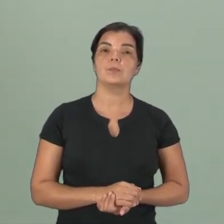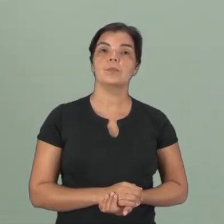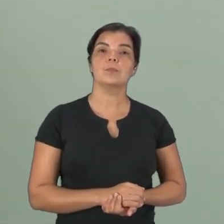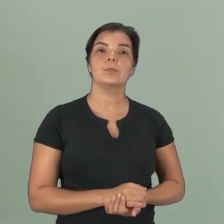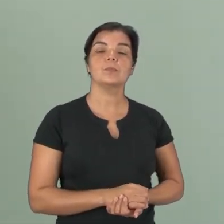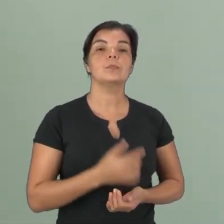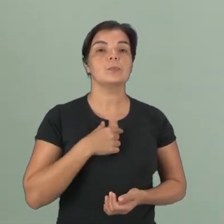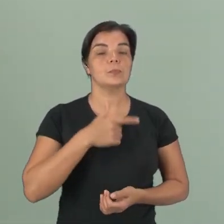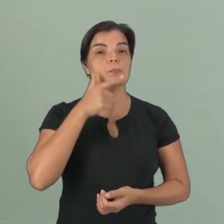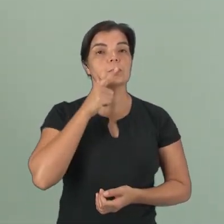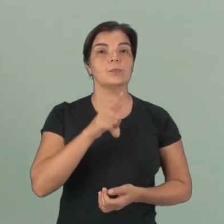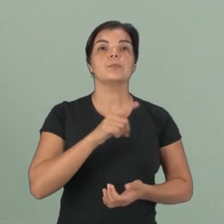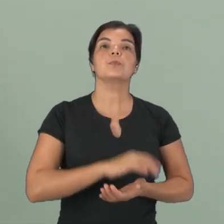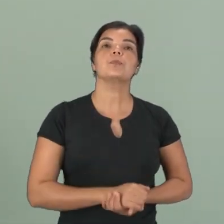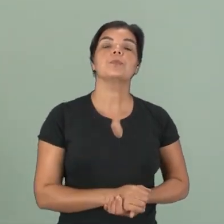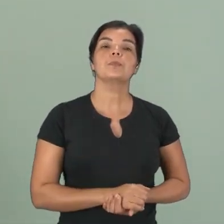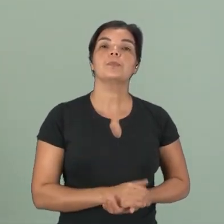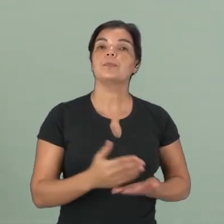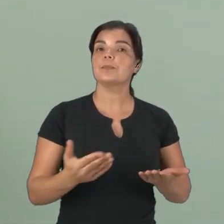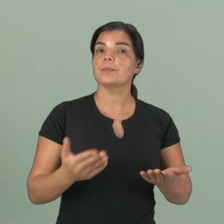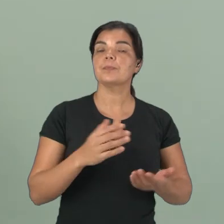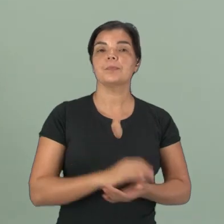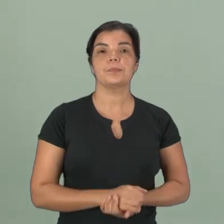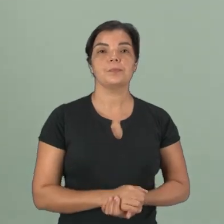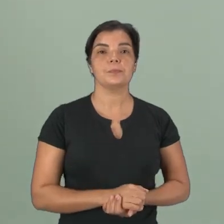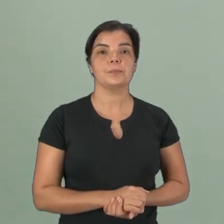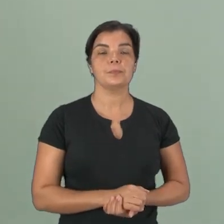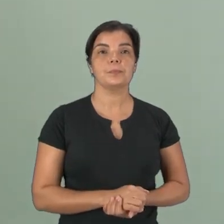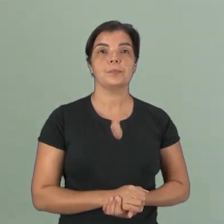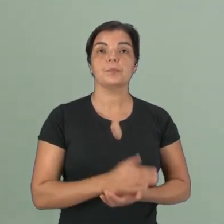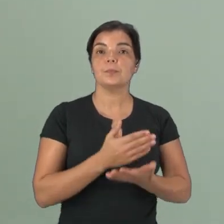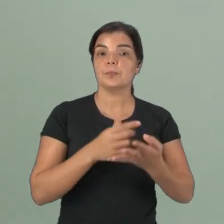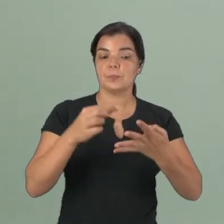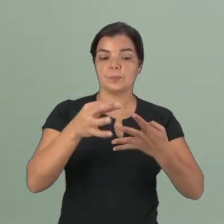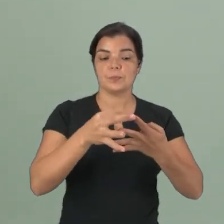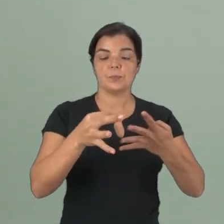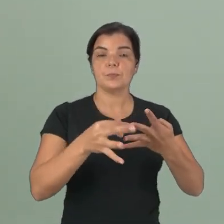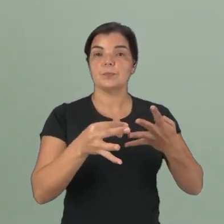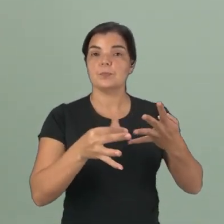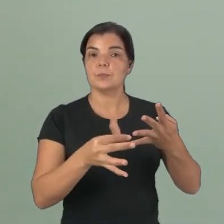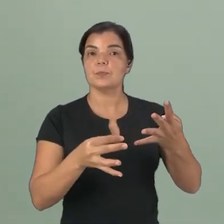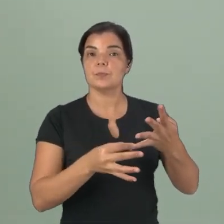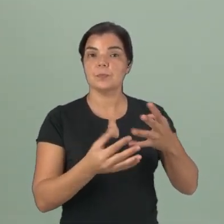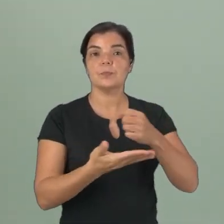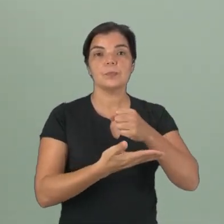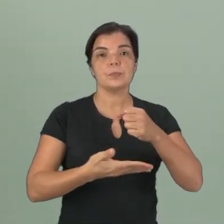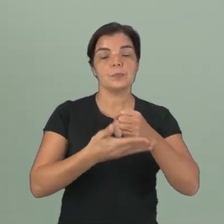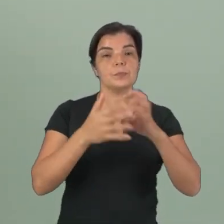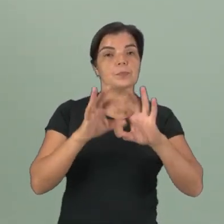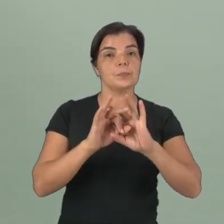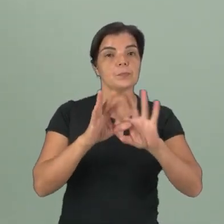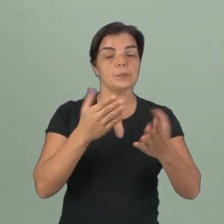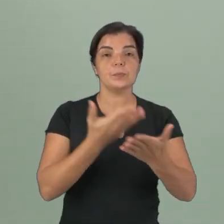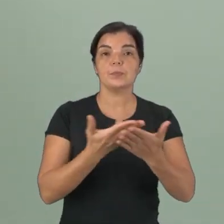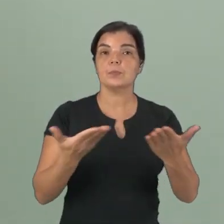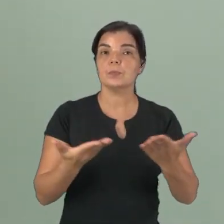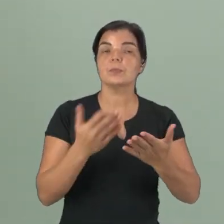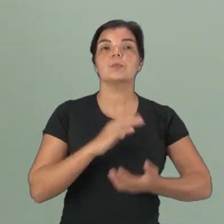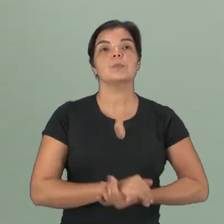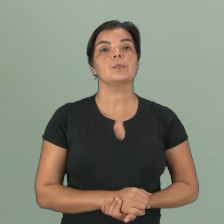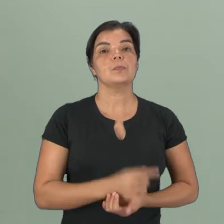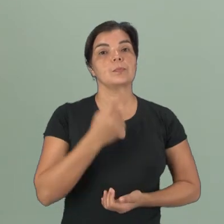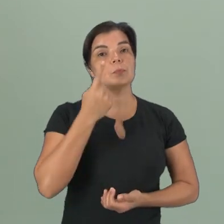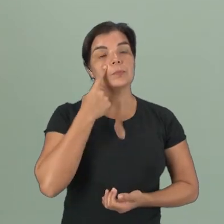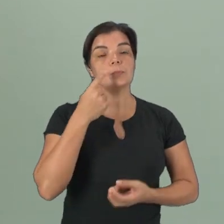sua governabilidade. Então, esses foram os nossos 4 princípios liberais que a gente abordou na nossa aula de hoje.